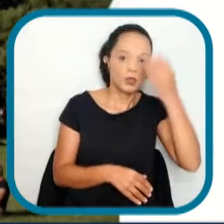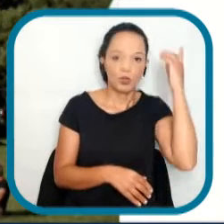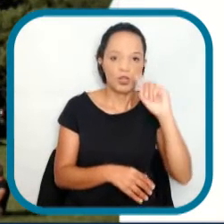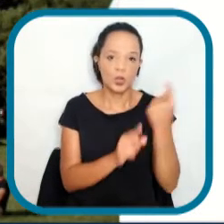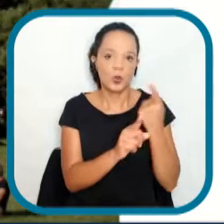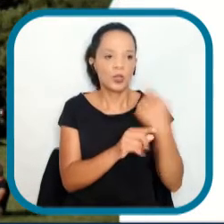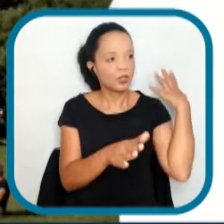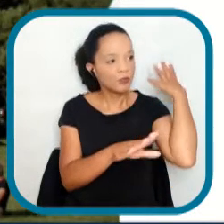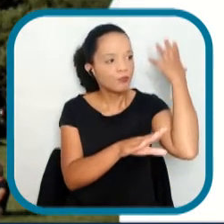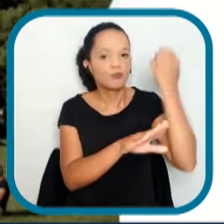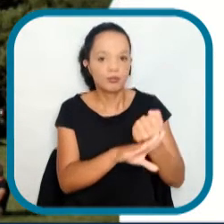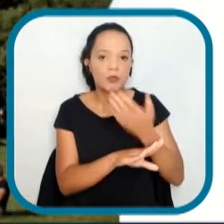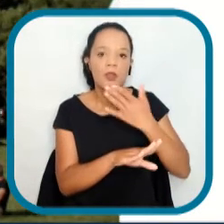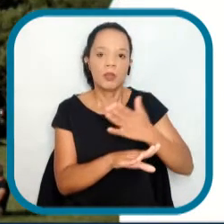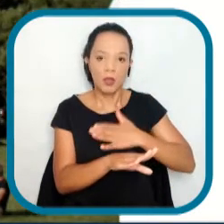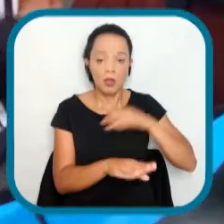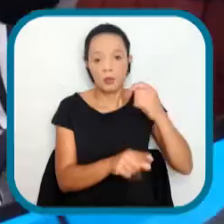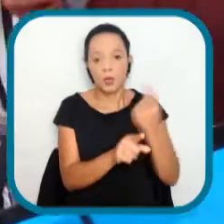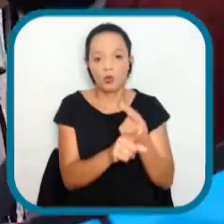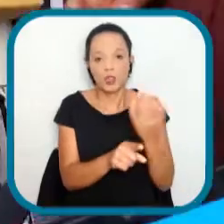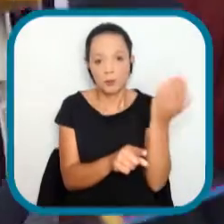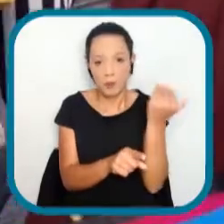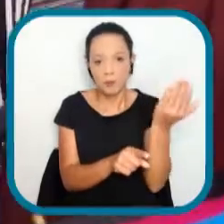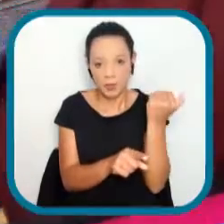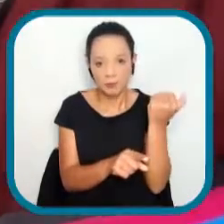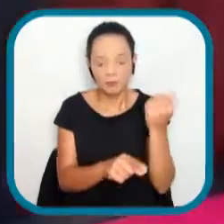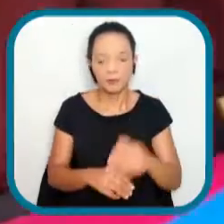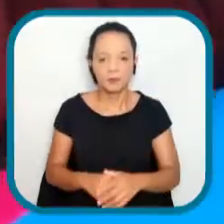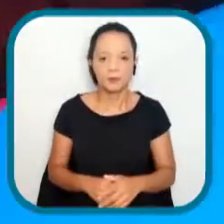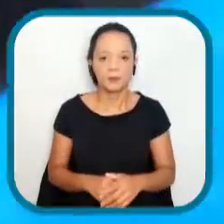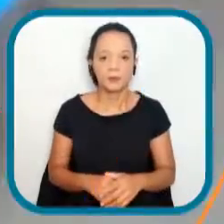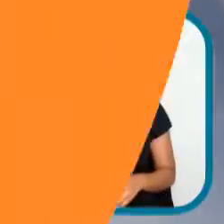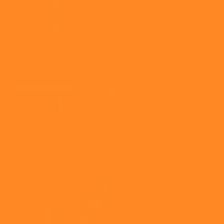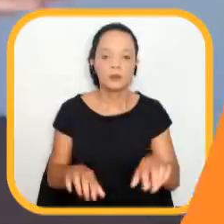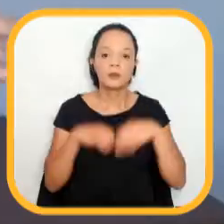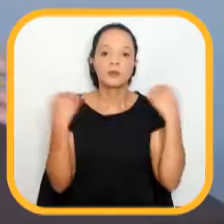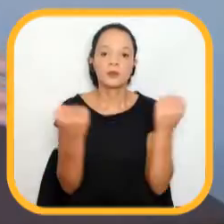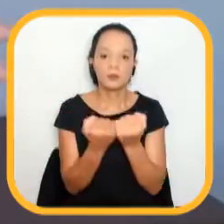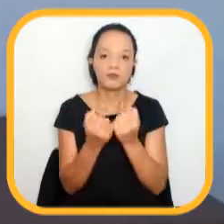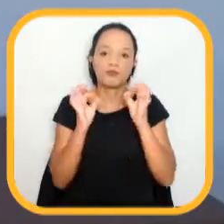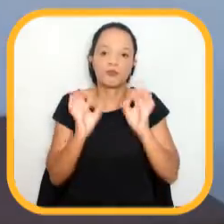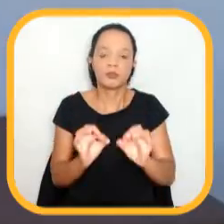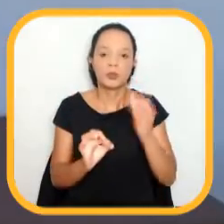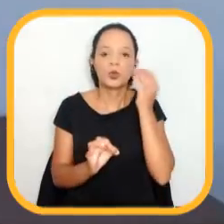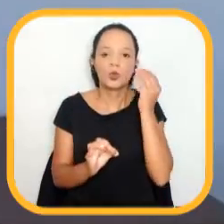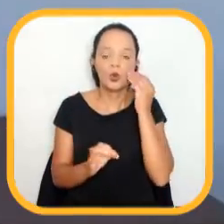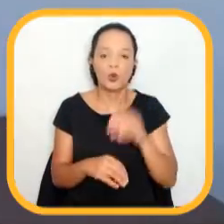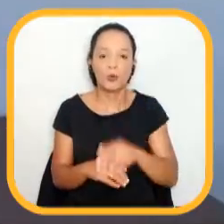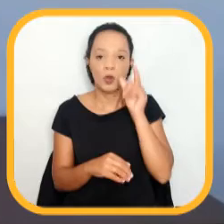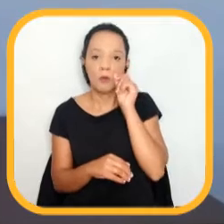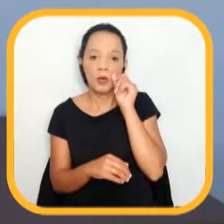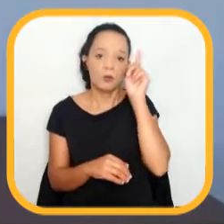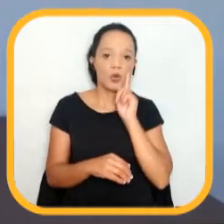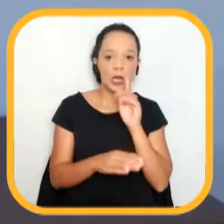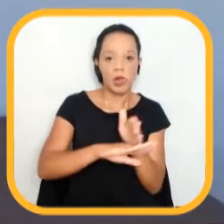do legado que nos trouxe até aqui e das coisas que ainda faltam conquistar. A sociedade está assente na